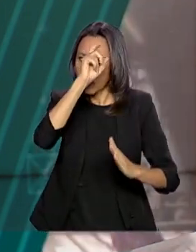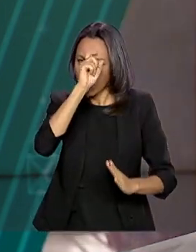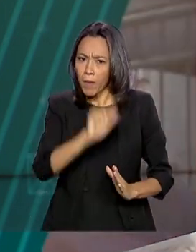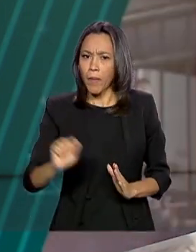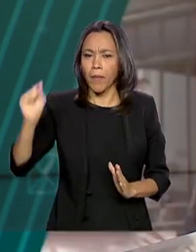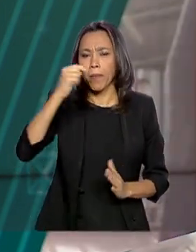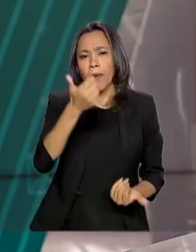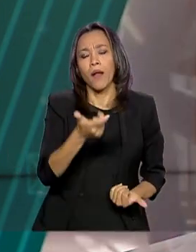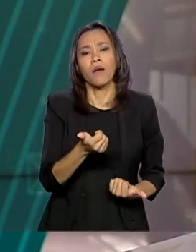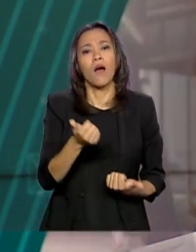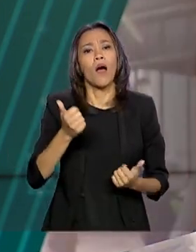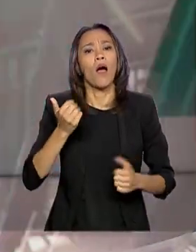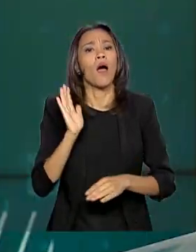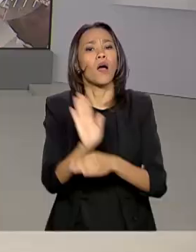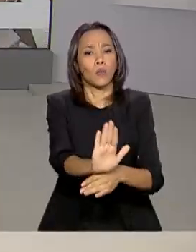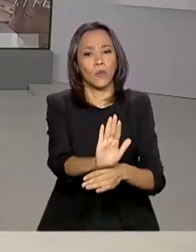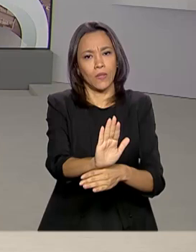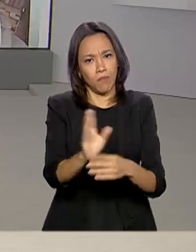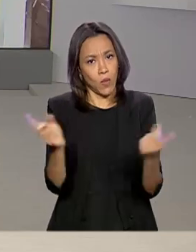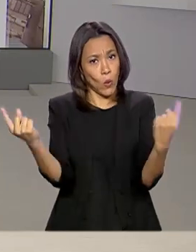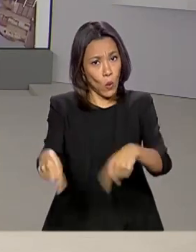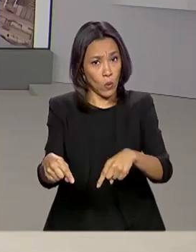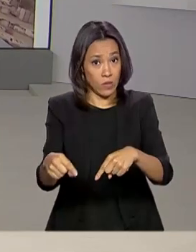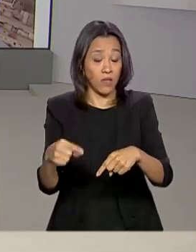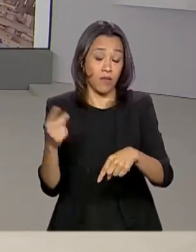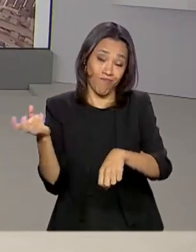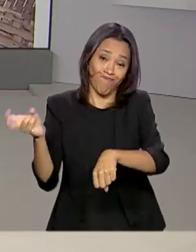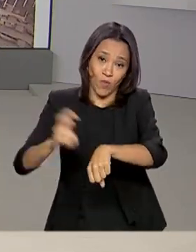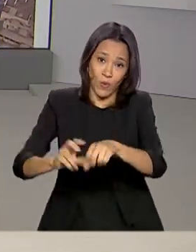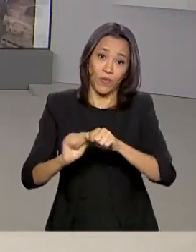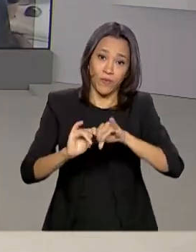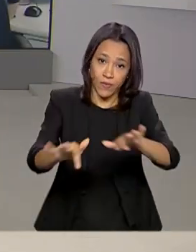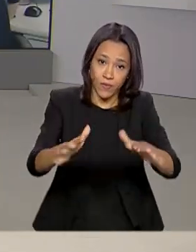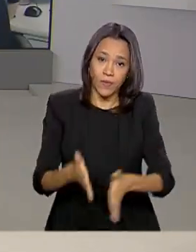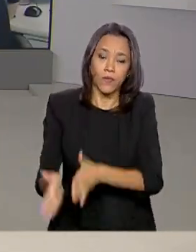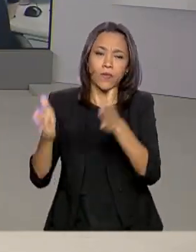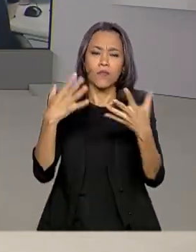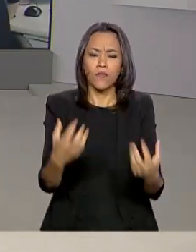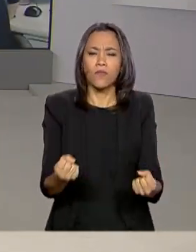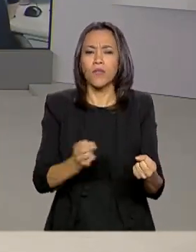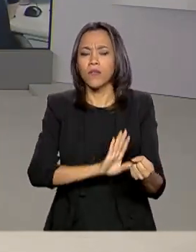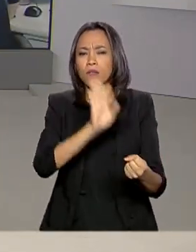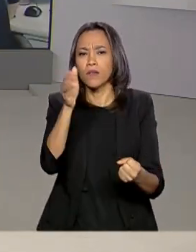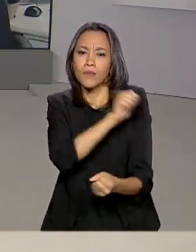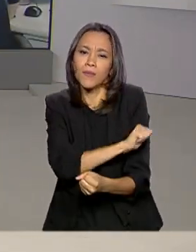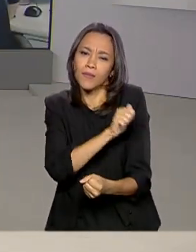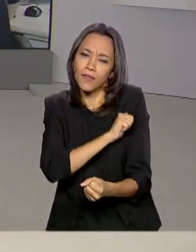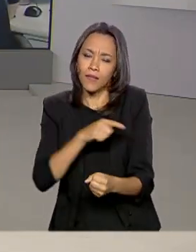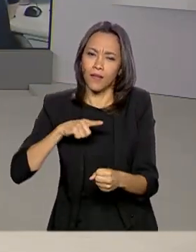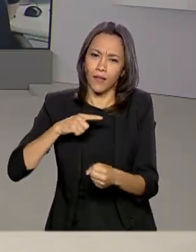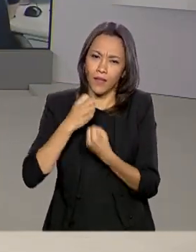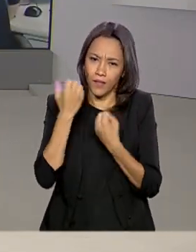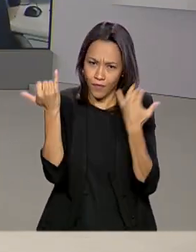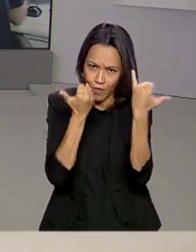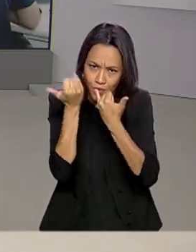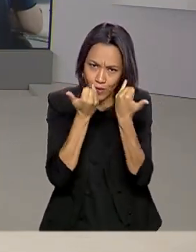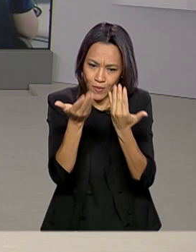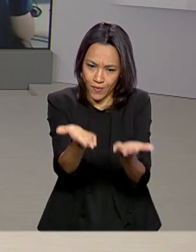no enfrentamento ao novo coronavírus. Vamos ao Rio de Janeiro. Alessandra Lago tem as informações para a gente. Oi, Alessandra, bom